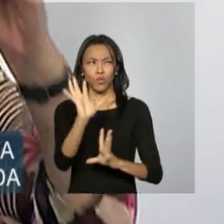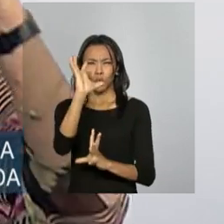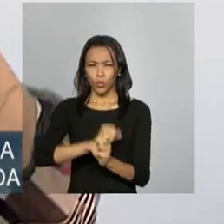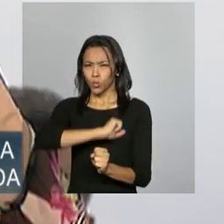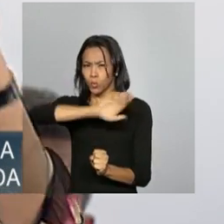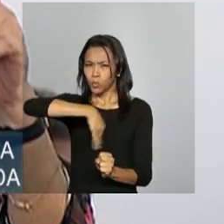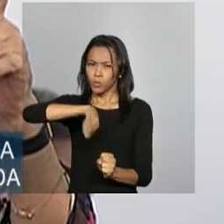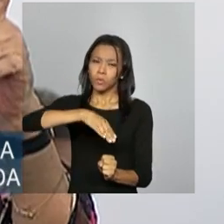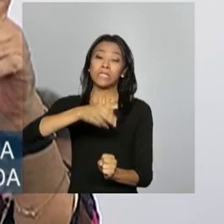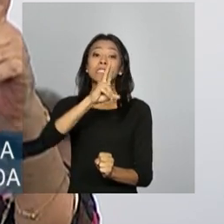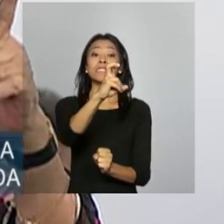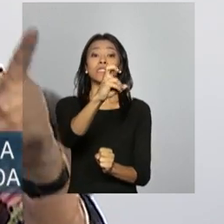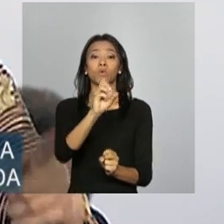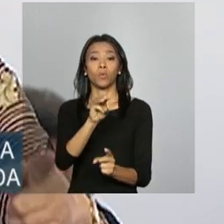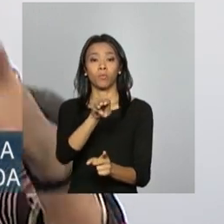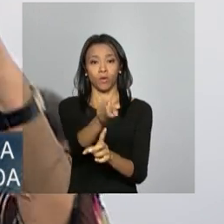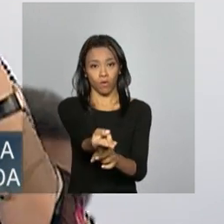portanto,